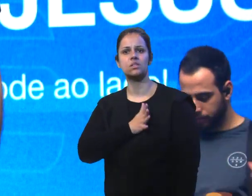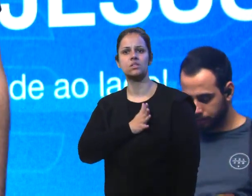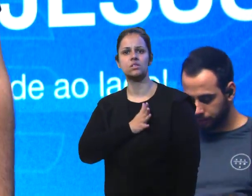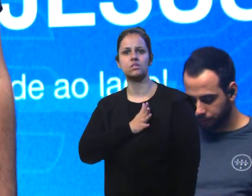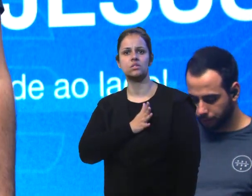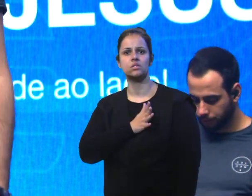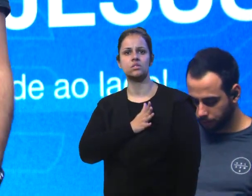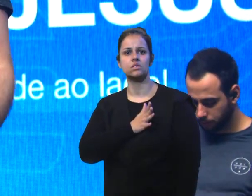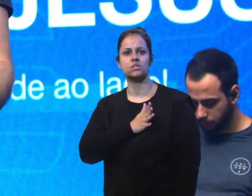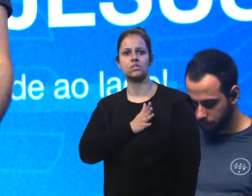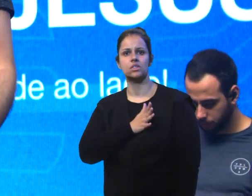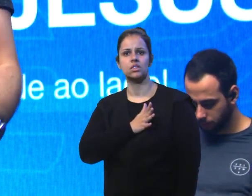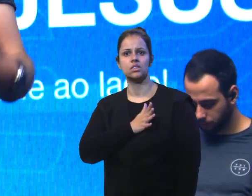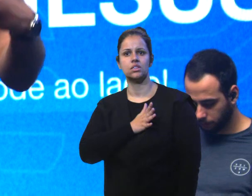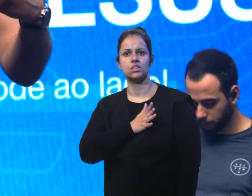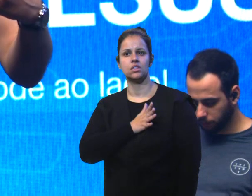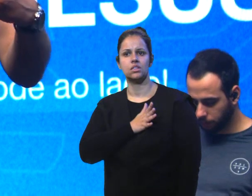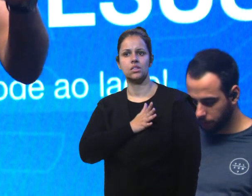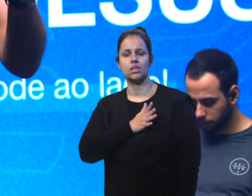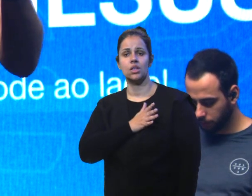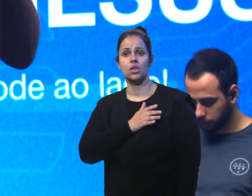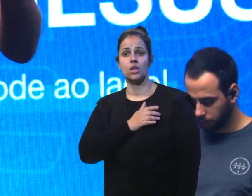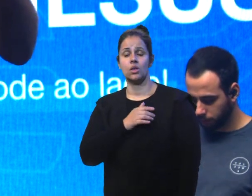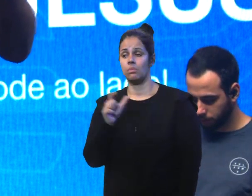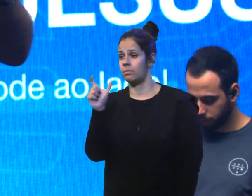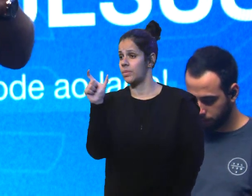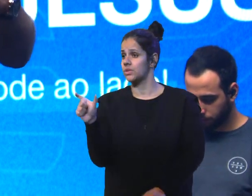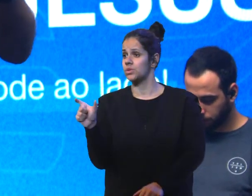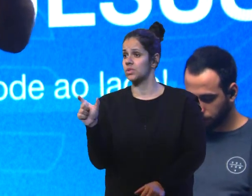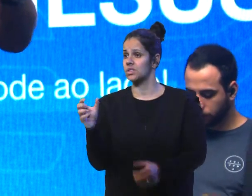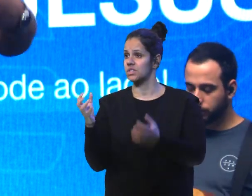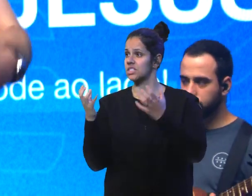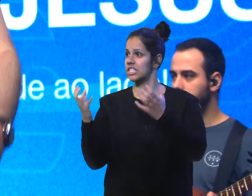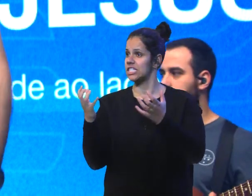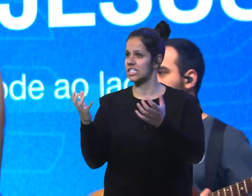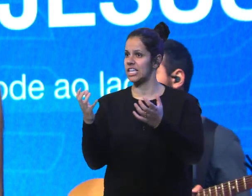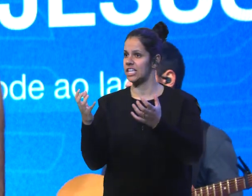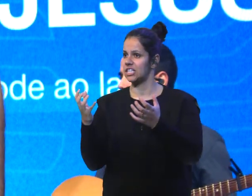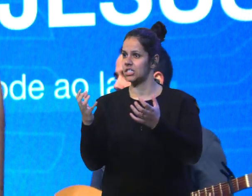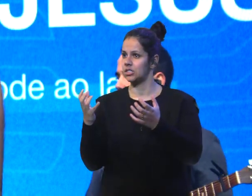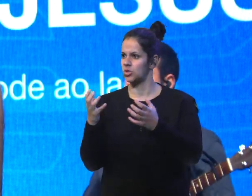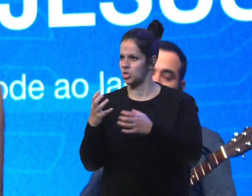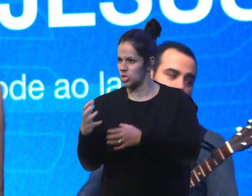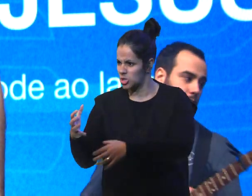Aqueles que não apenas querem intimidade, mas estão dispostos a ter o compromisso que isso demanda.